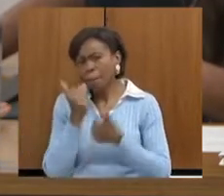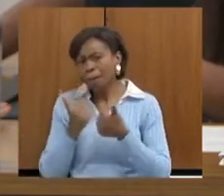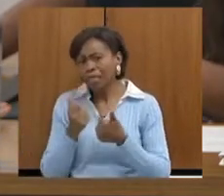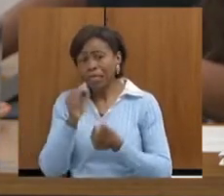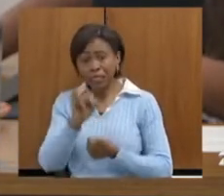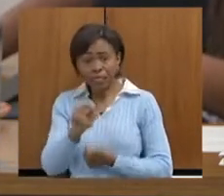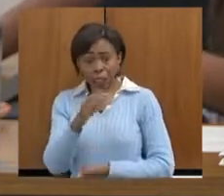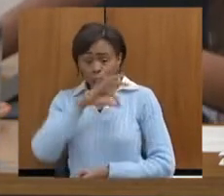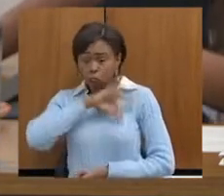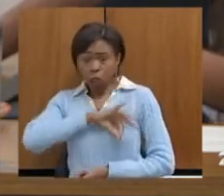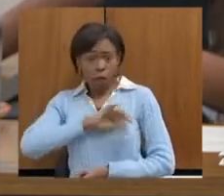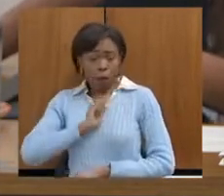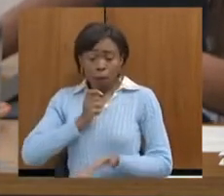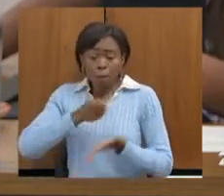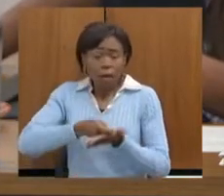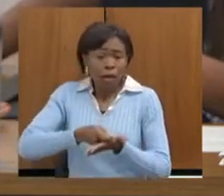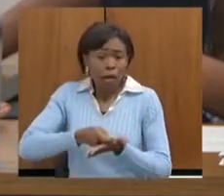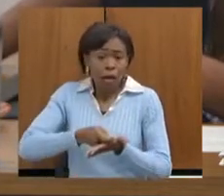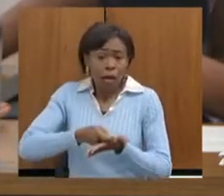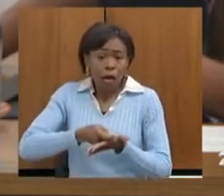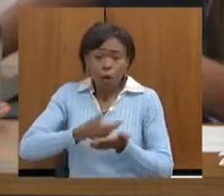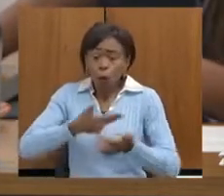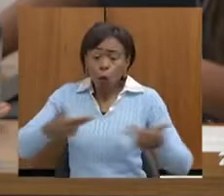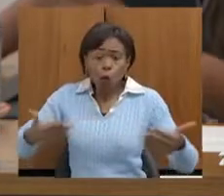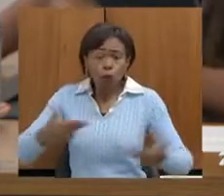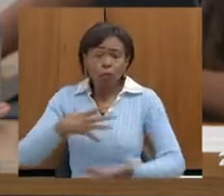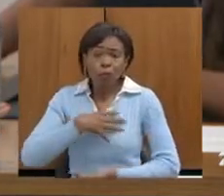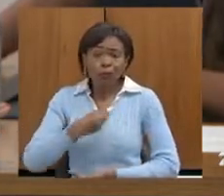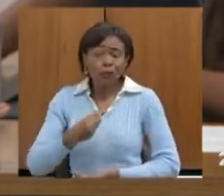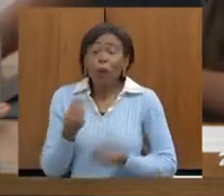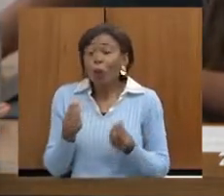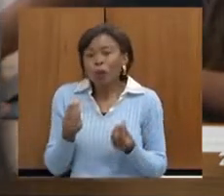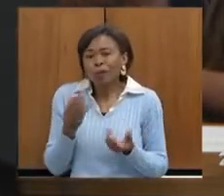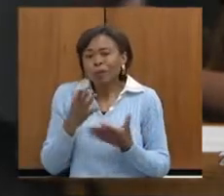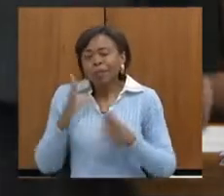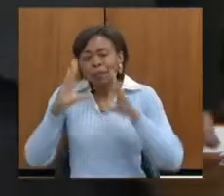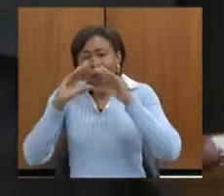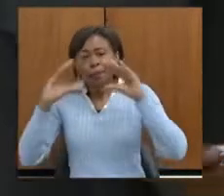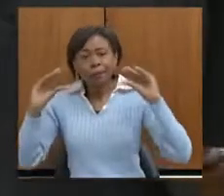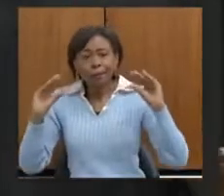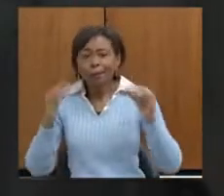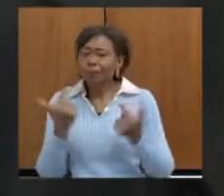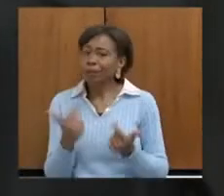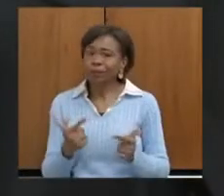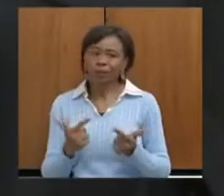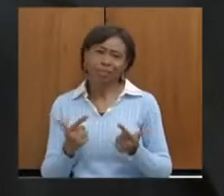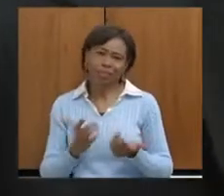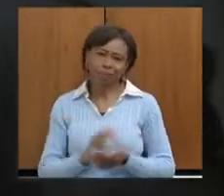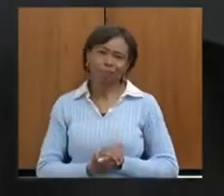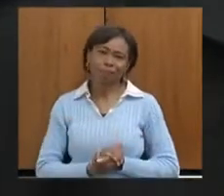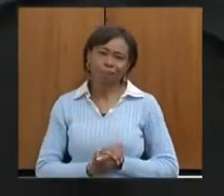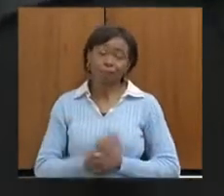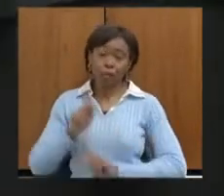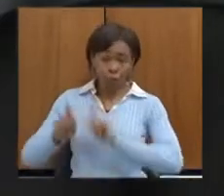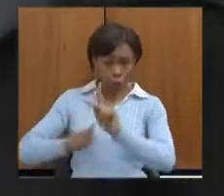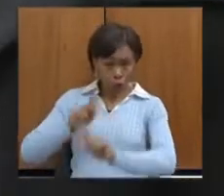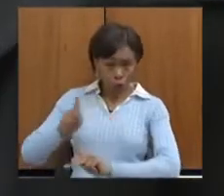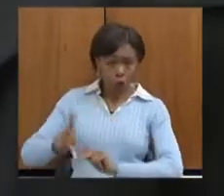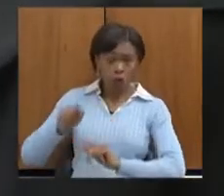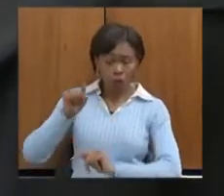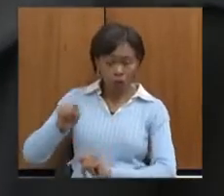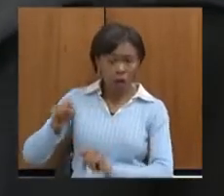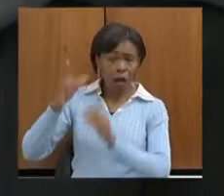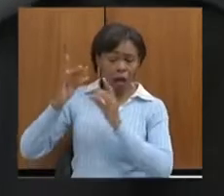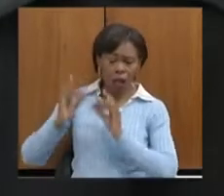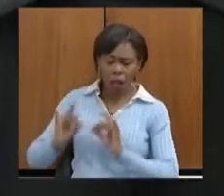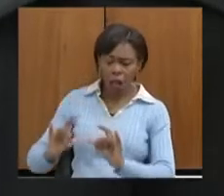seus filhos e quem é que tem esse descanso ninguém tem esse descanso e as pessoas atingidas não só não tem esse